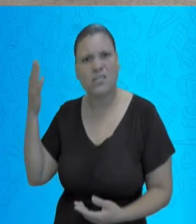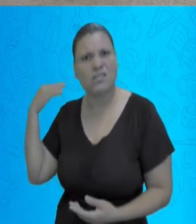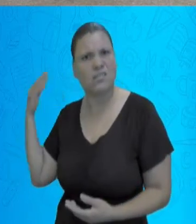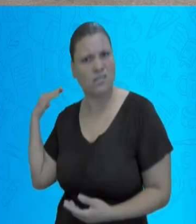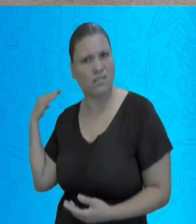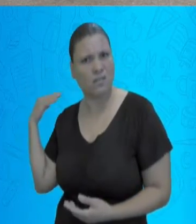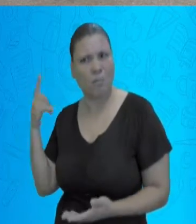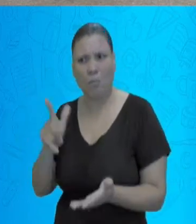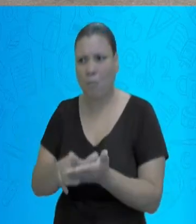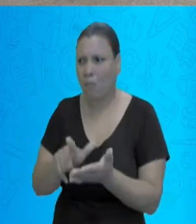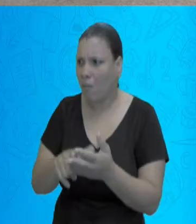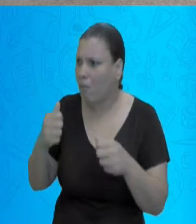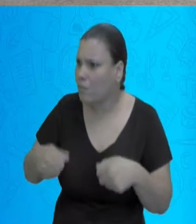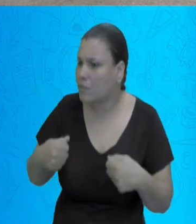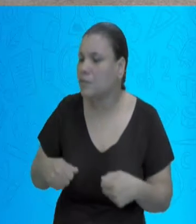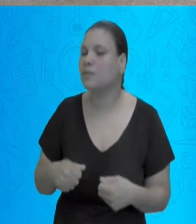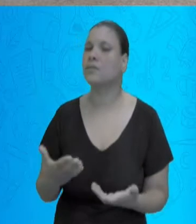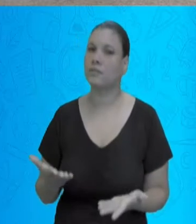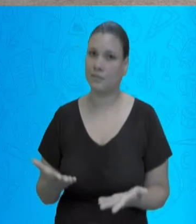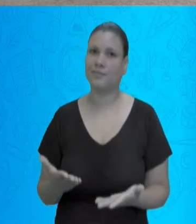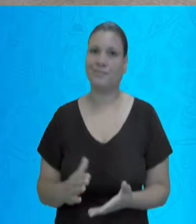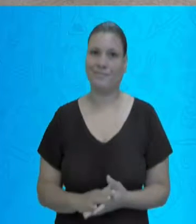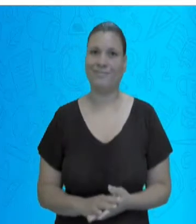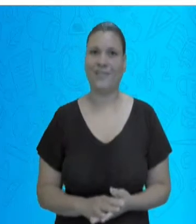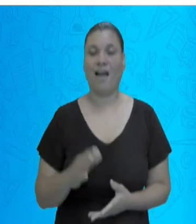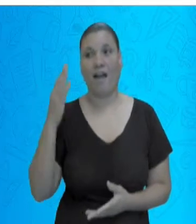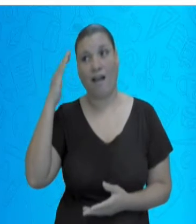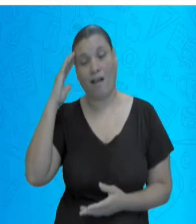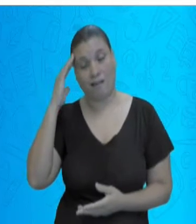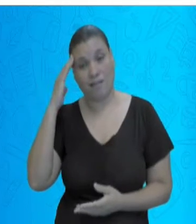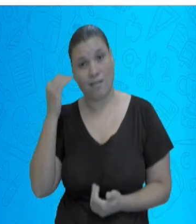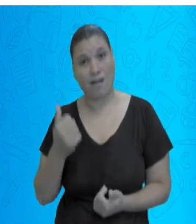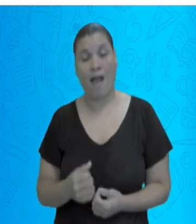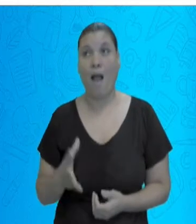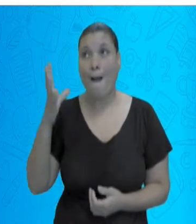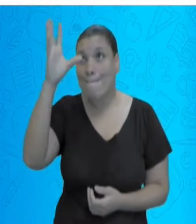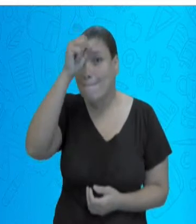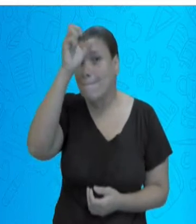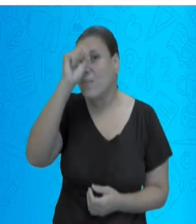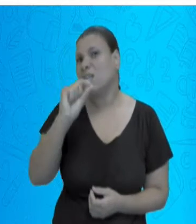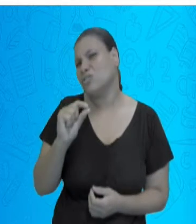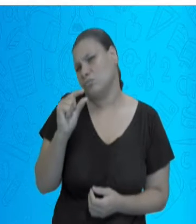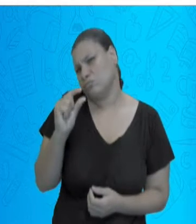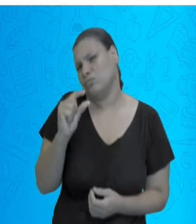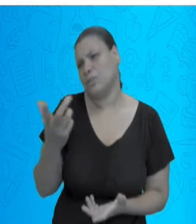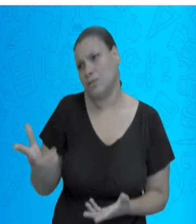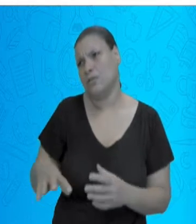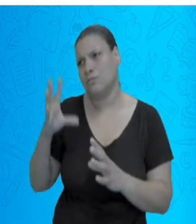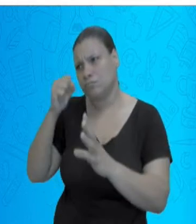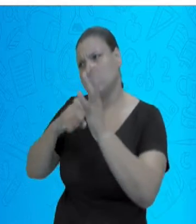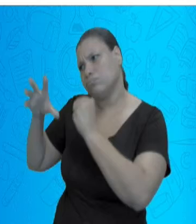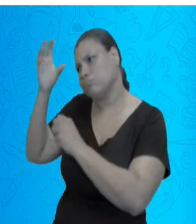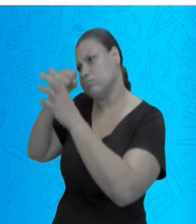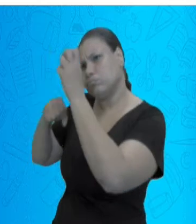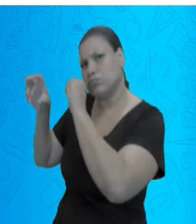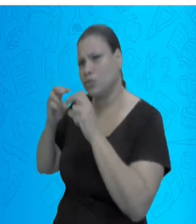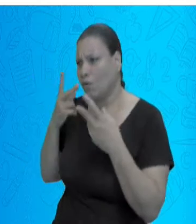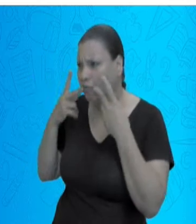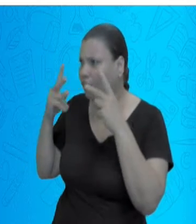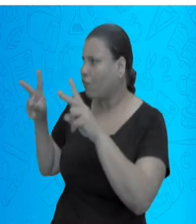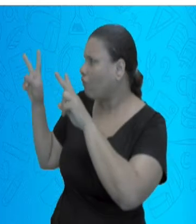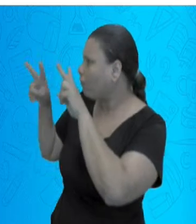antigamente. O museu tem o papel de informar e educar por meio de exposições